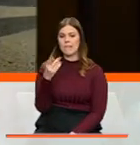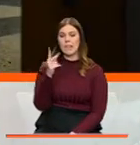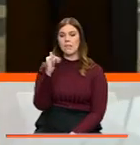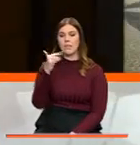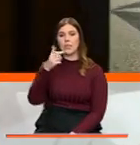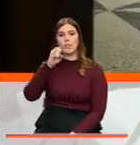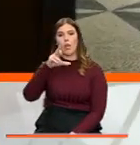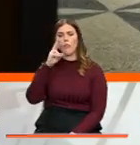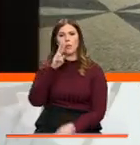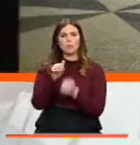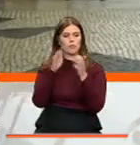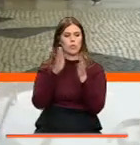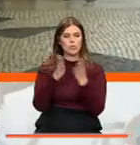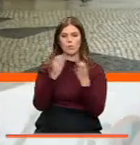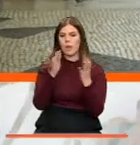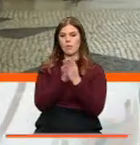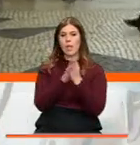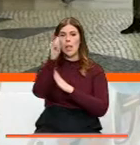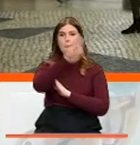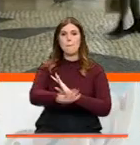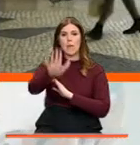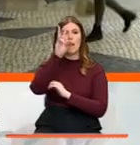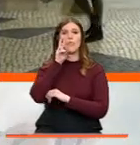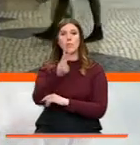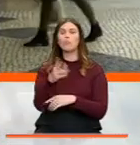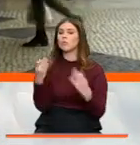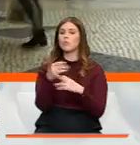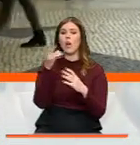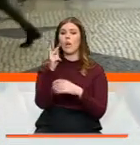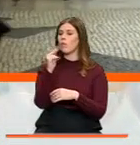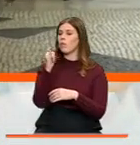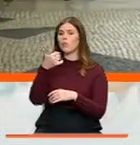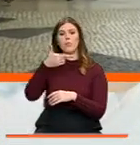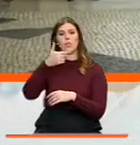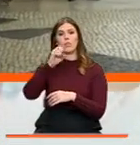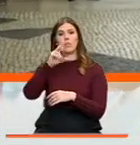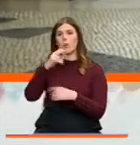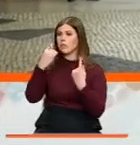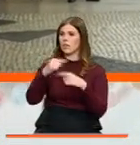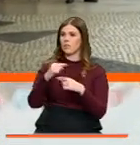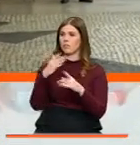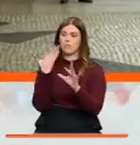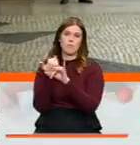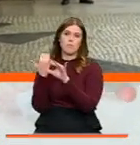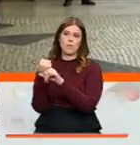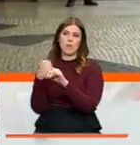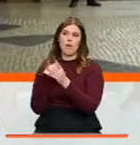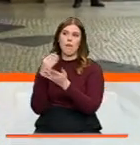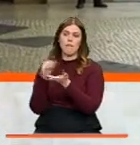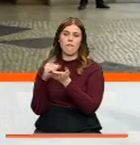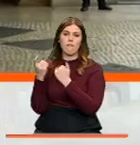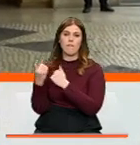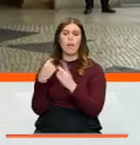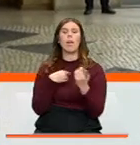Vítor, nós notamos todos, através das imagens que vimos, que o Vítor tem, entre outras carências,